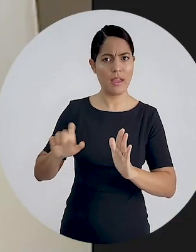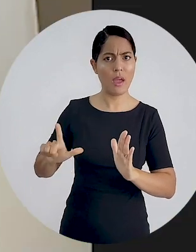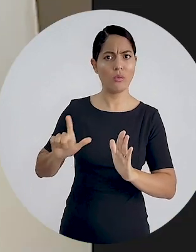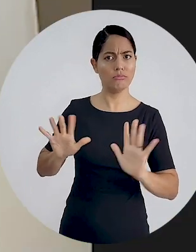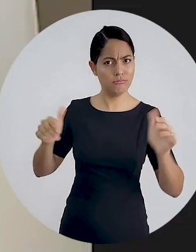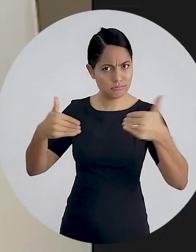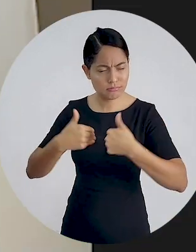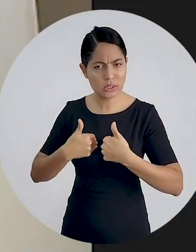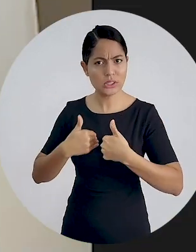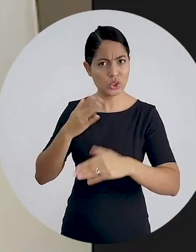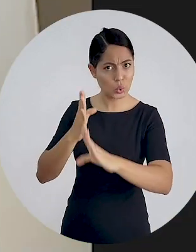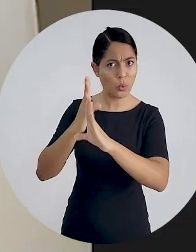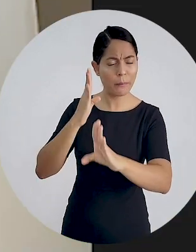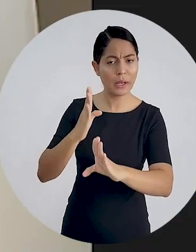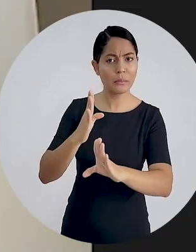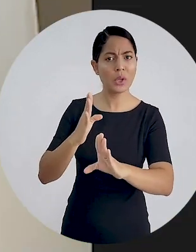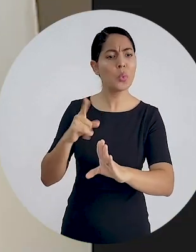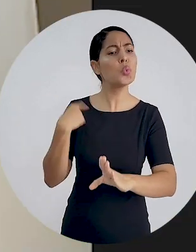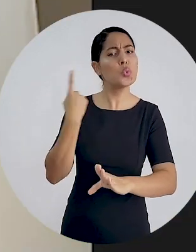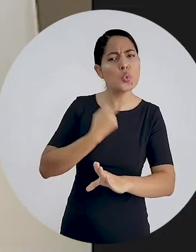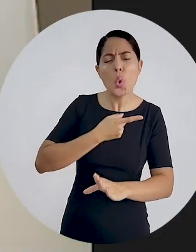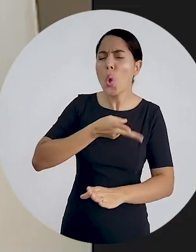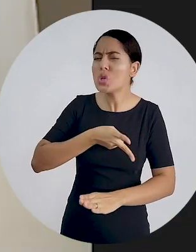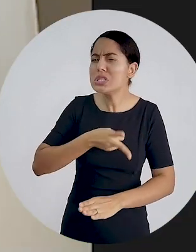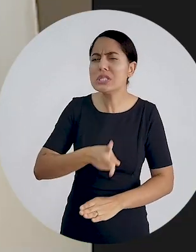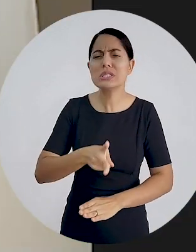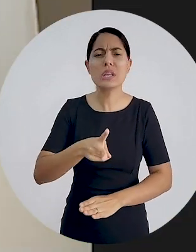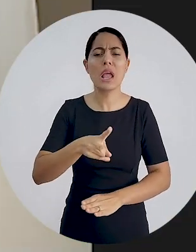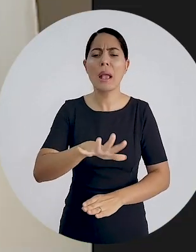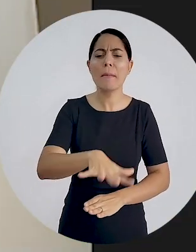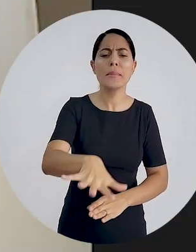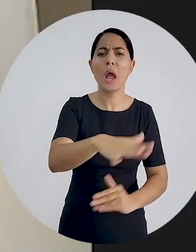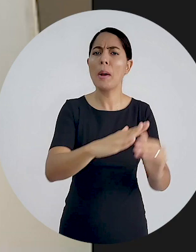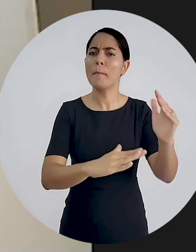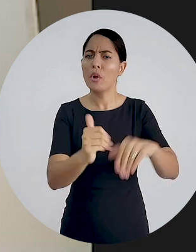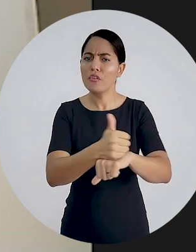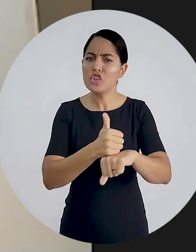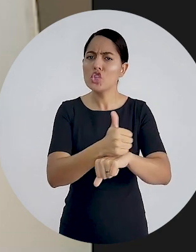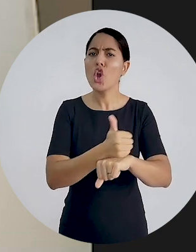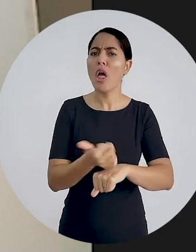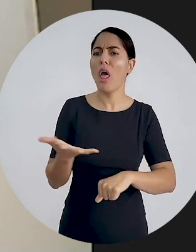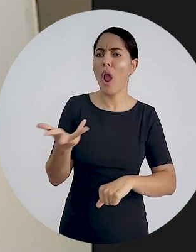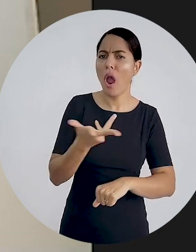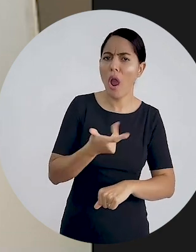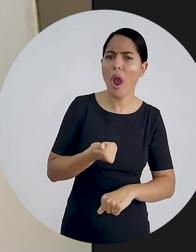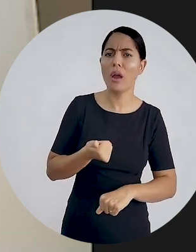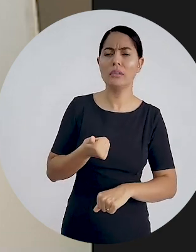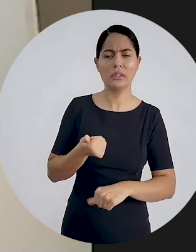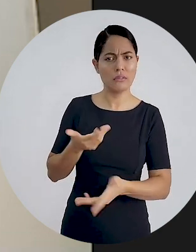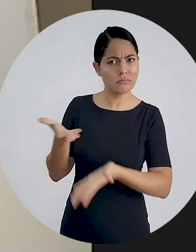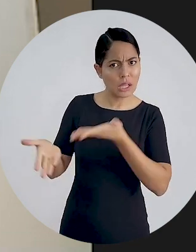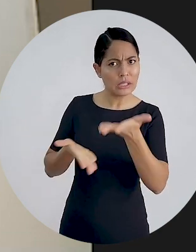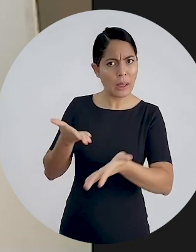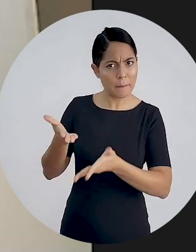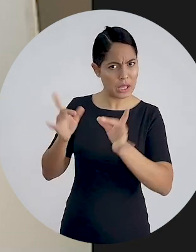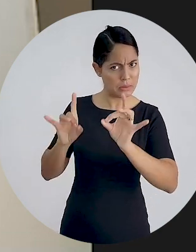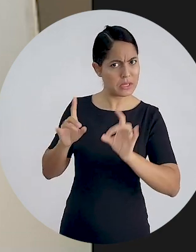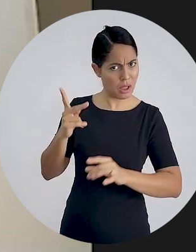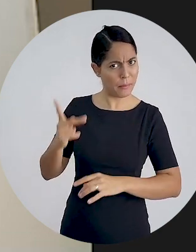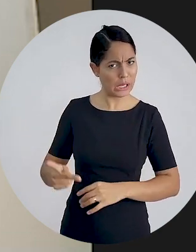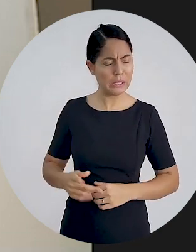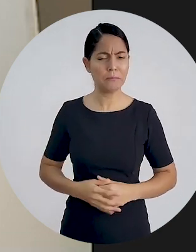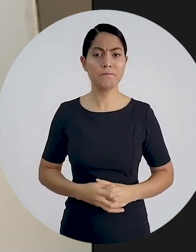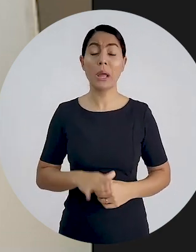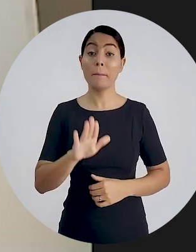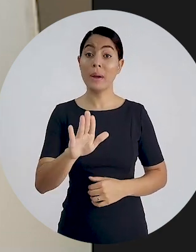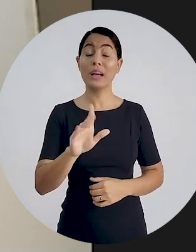né, com especialistas na área para atendimento especializado no caso do Gabriel. E quando